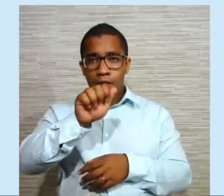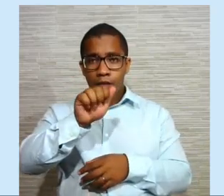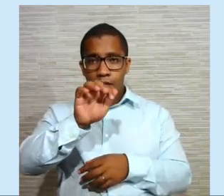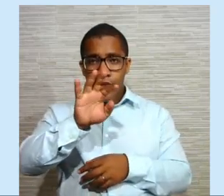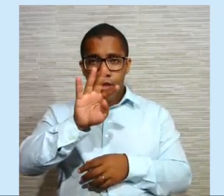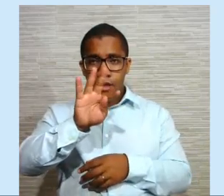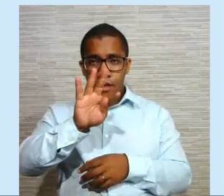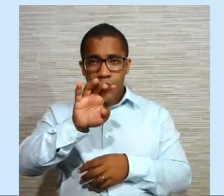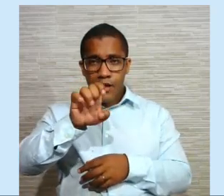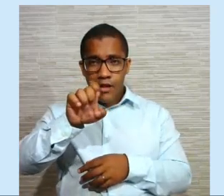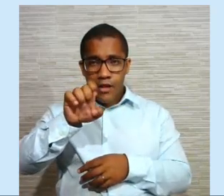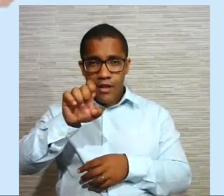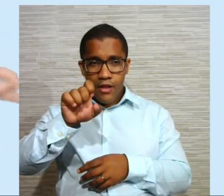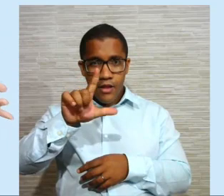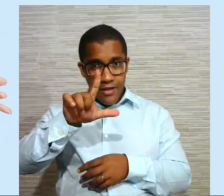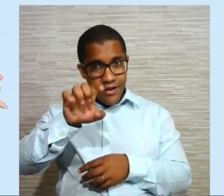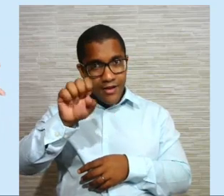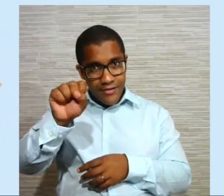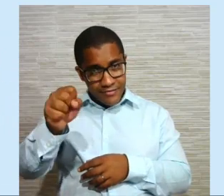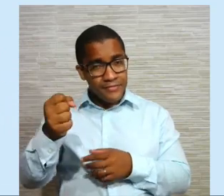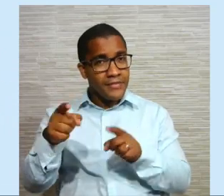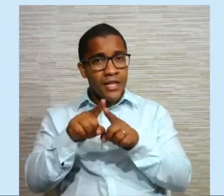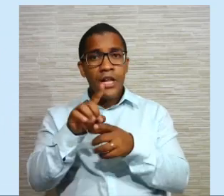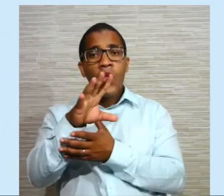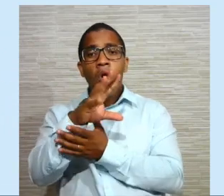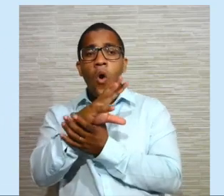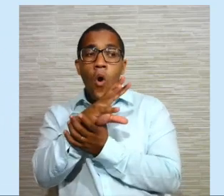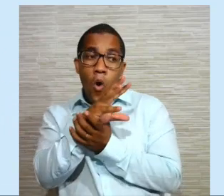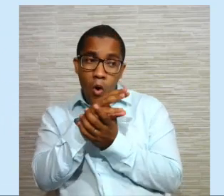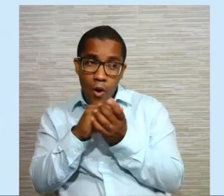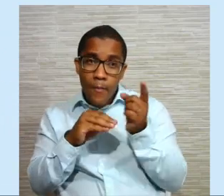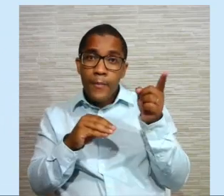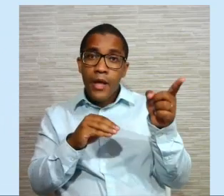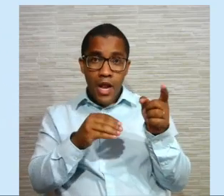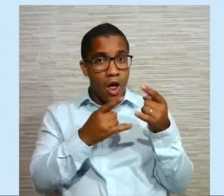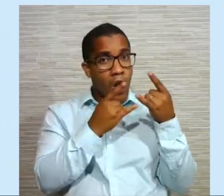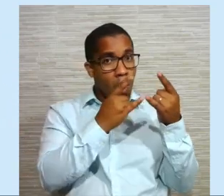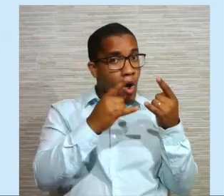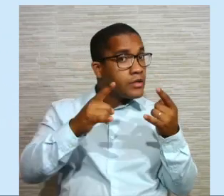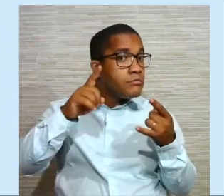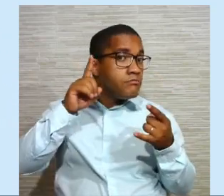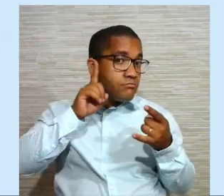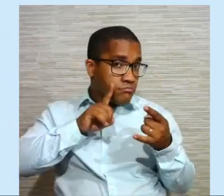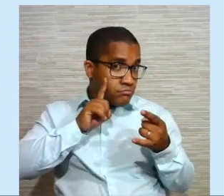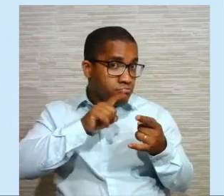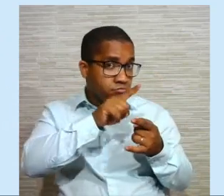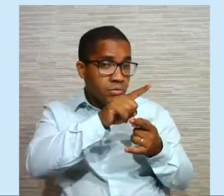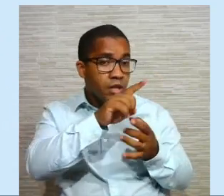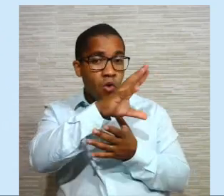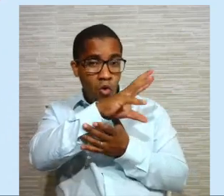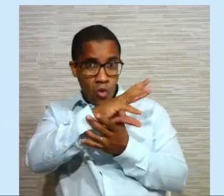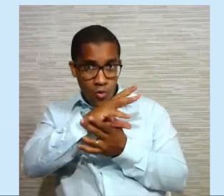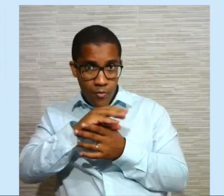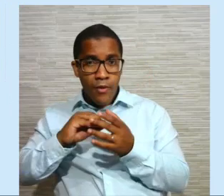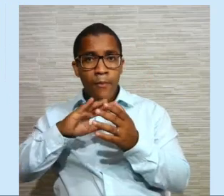elas começaram copiando, né, o rock americano, mas chegou um momento que eles